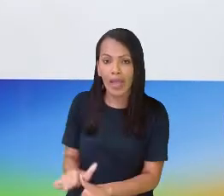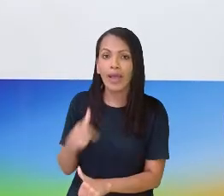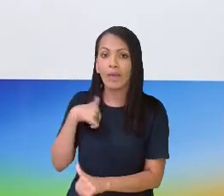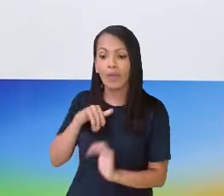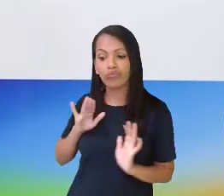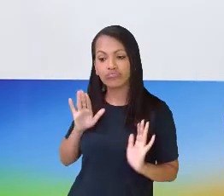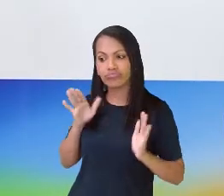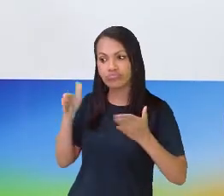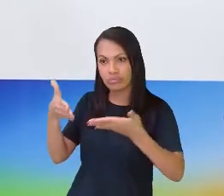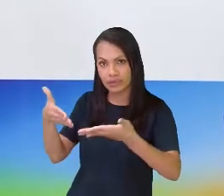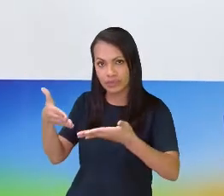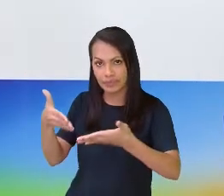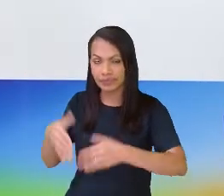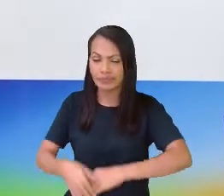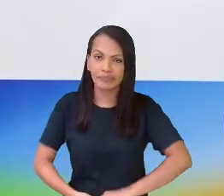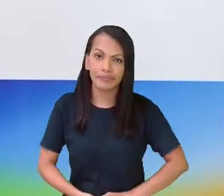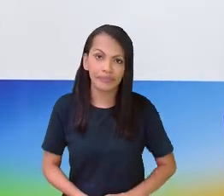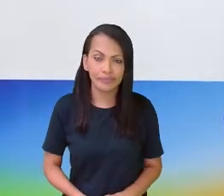norteador.